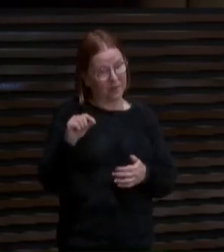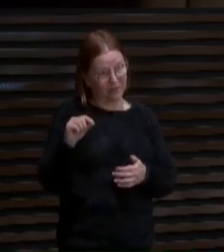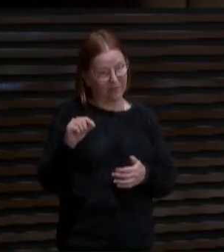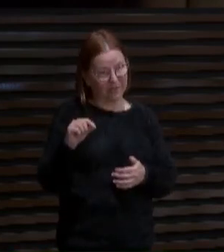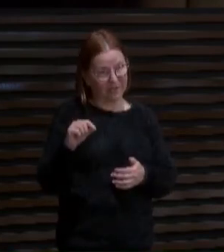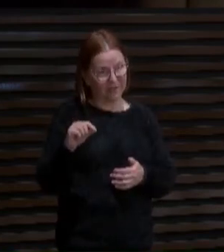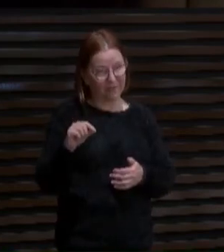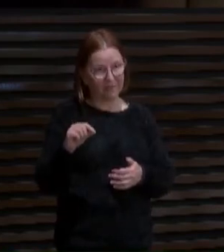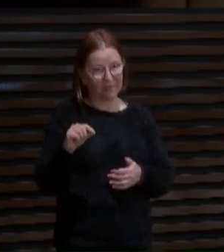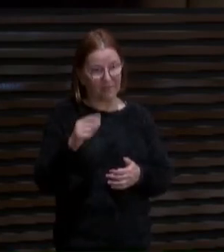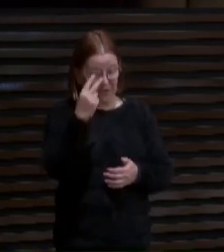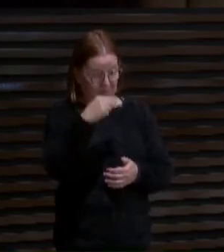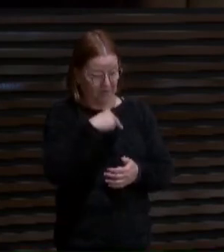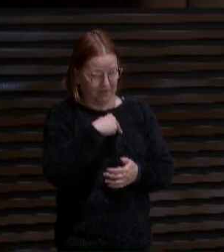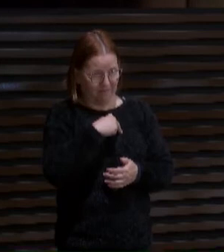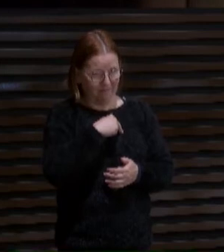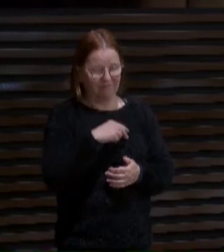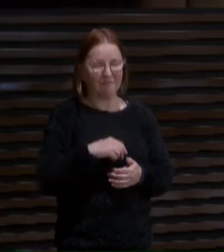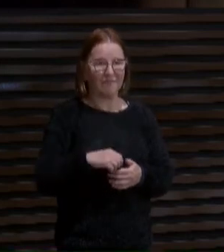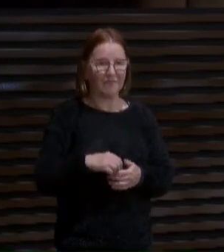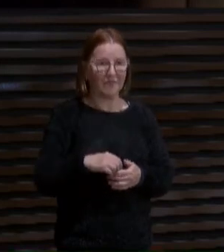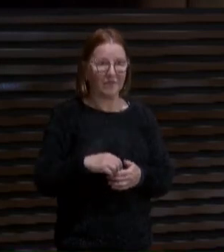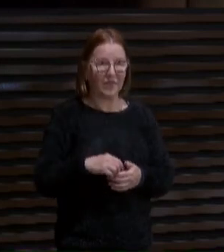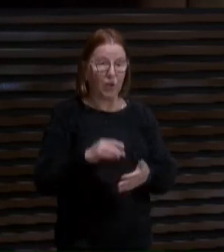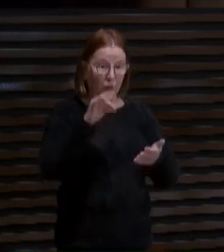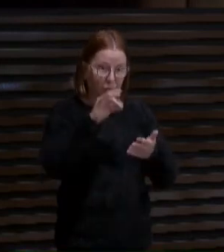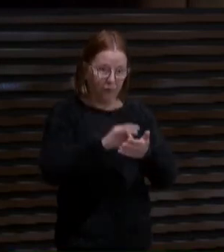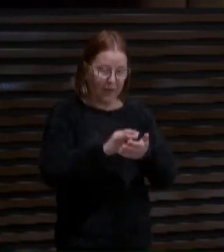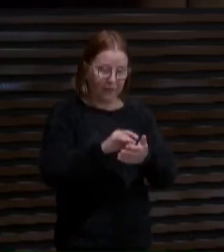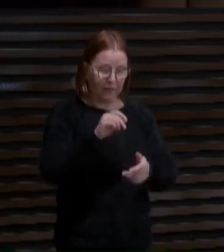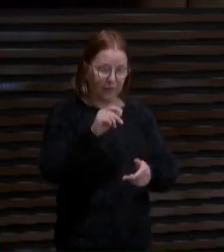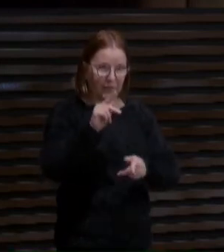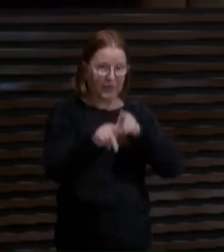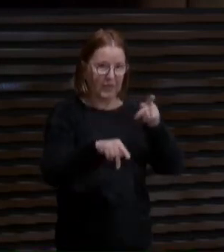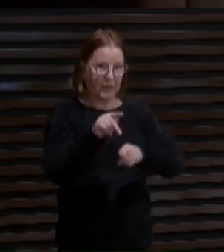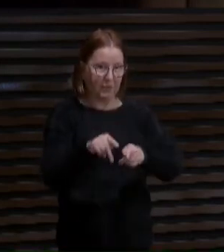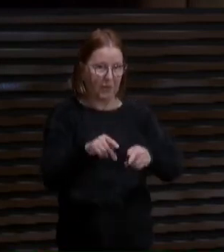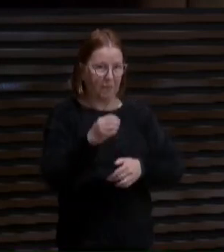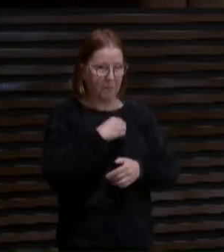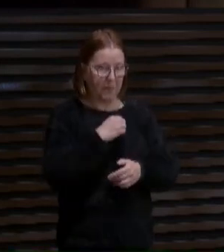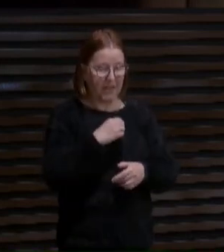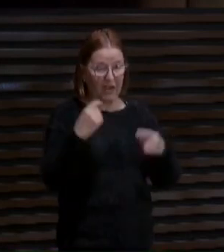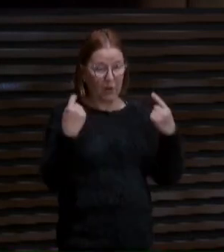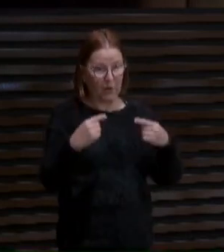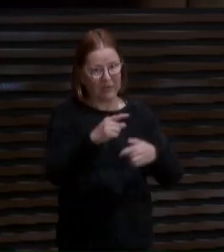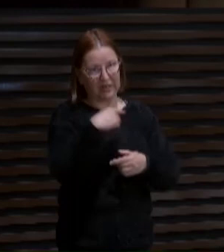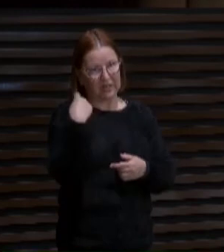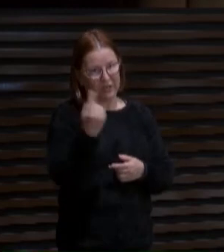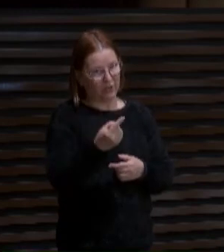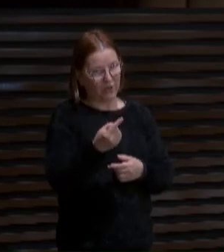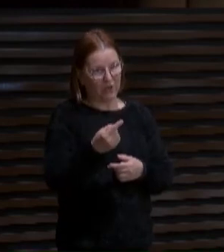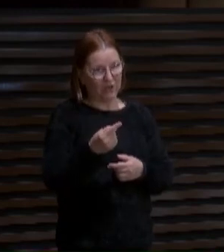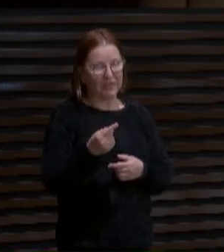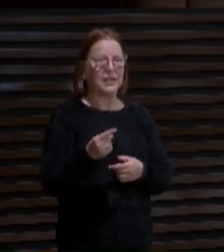pecado o fato de estar em pecando contra nós não nos dá o direito de pecar contra os outros não ganhamos um Passe Livre Para